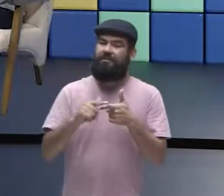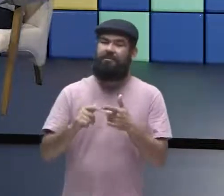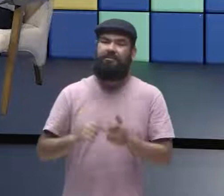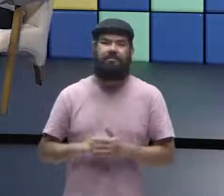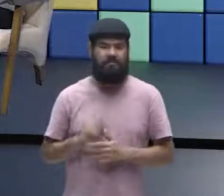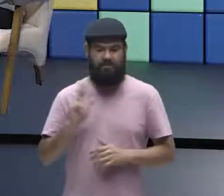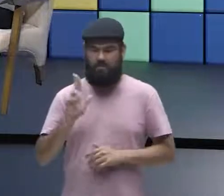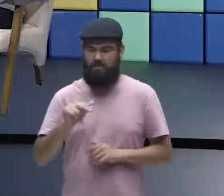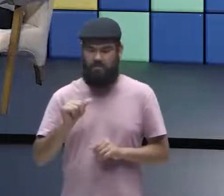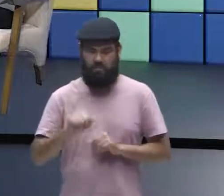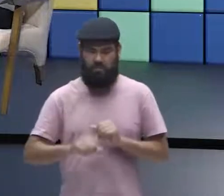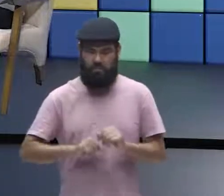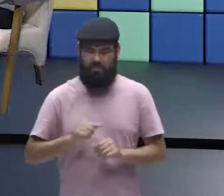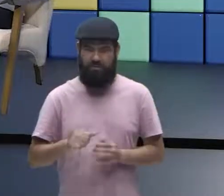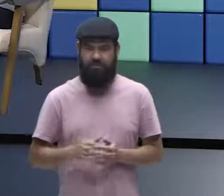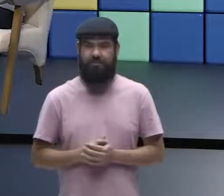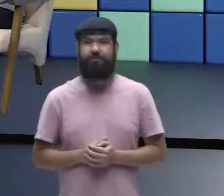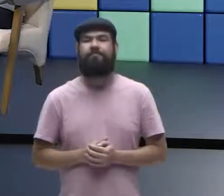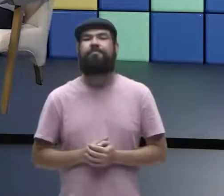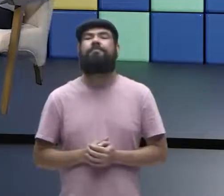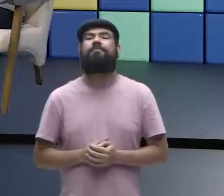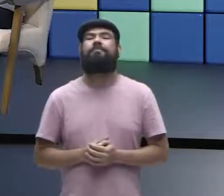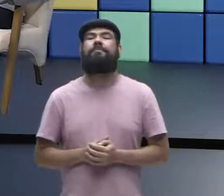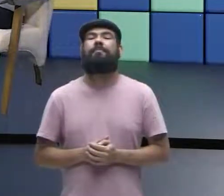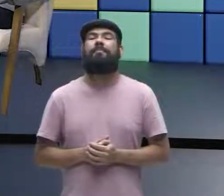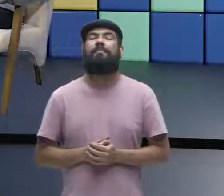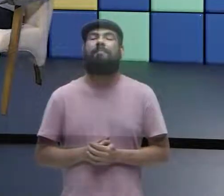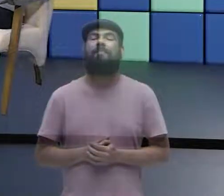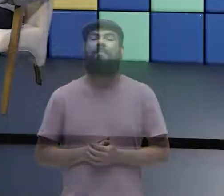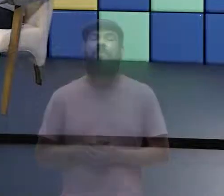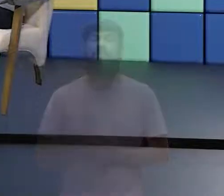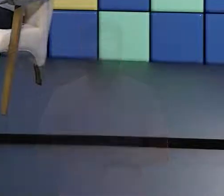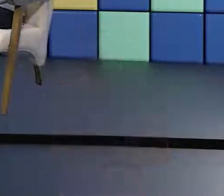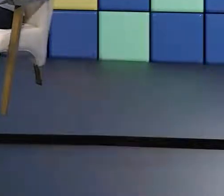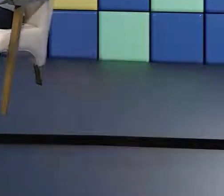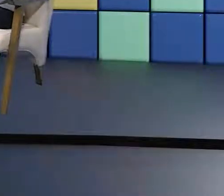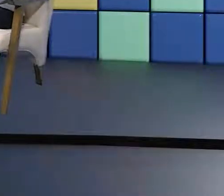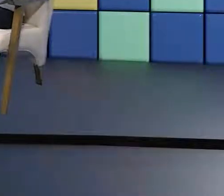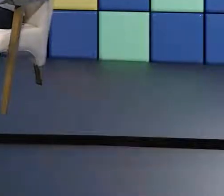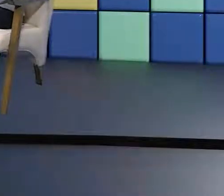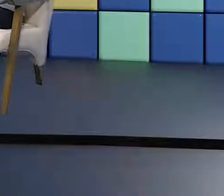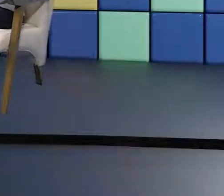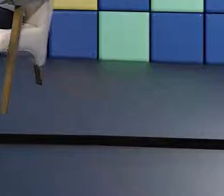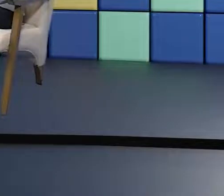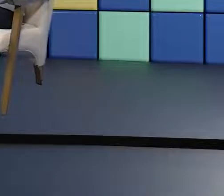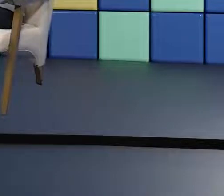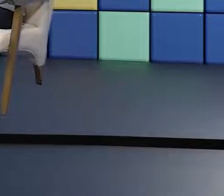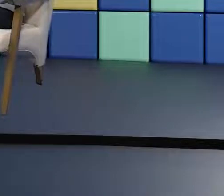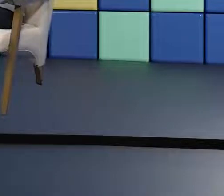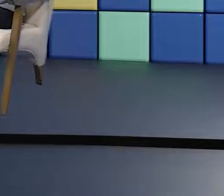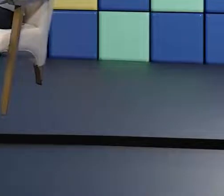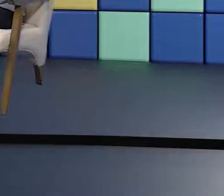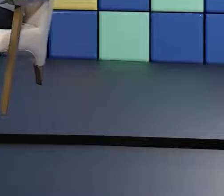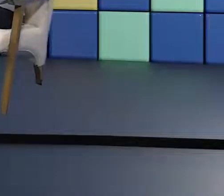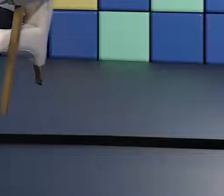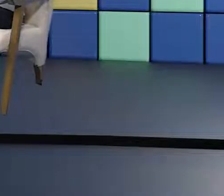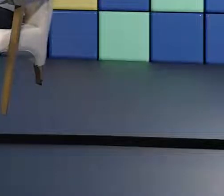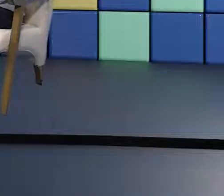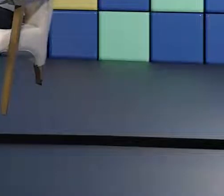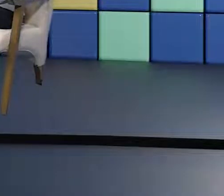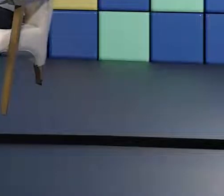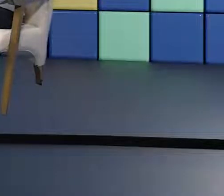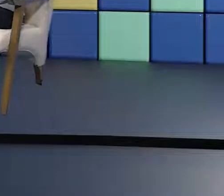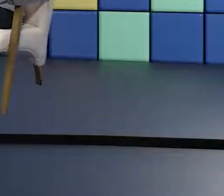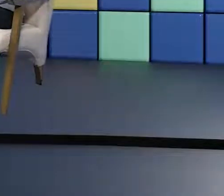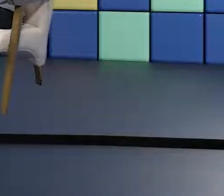né? Então, você consegue comer, você consegue dormir, não altera. E aí. Claro, você se recolhe,